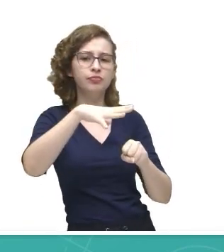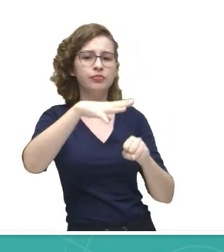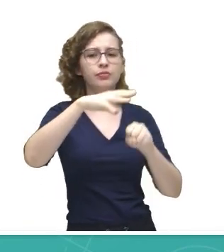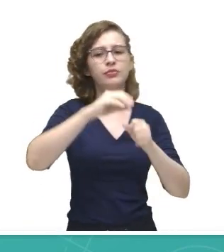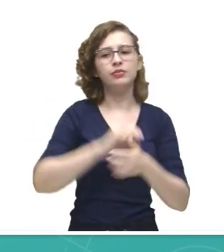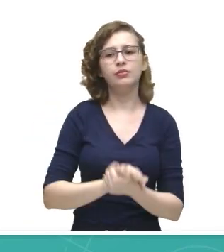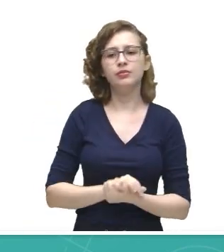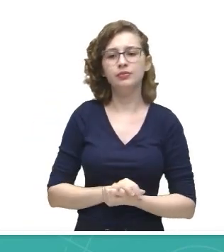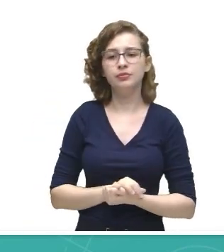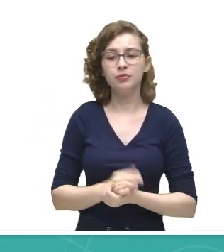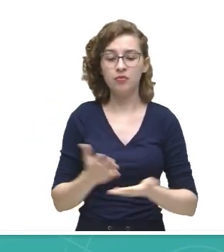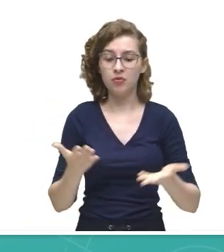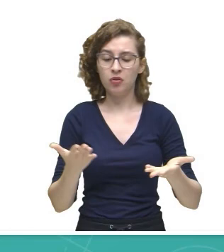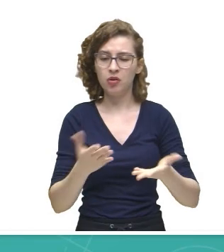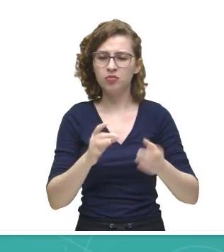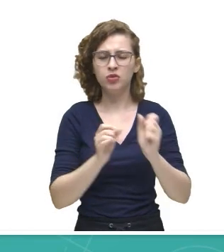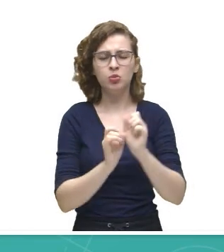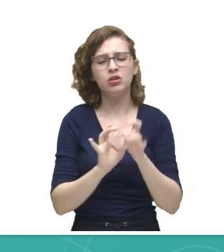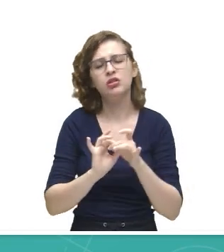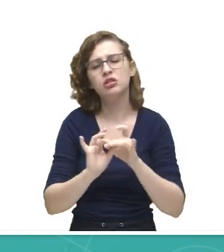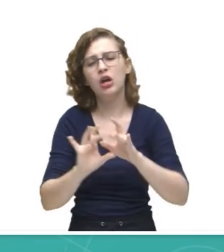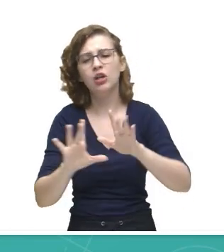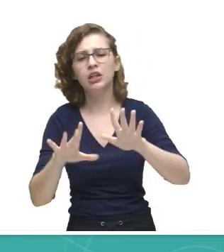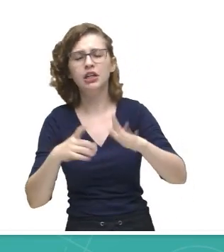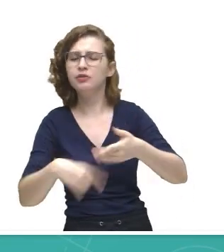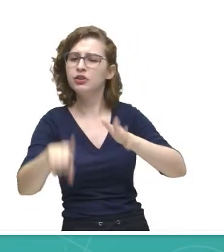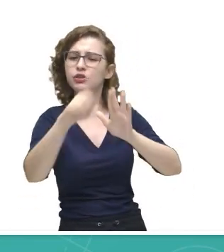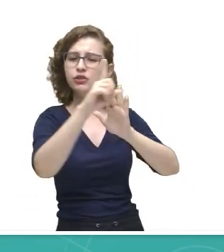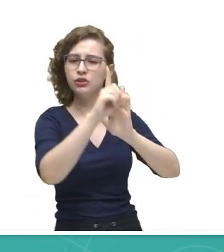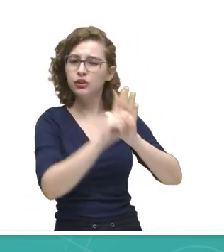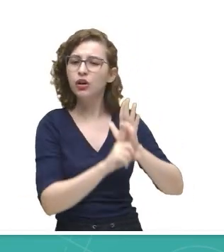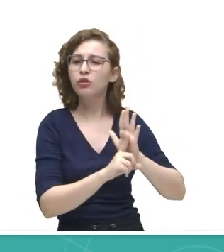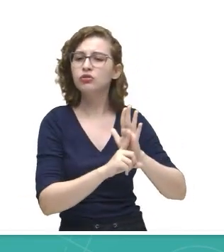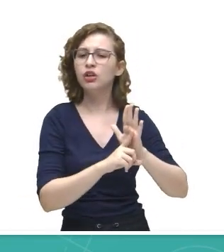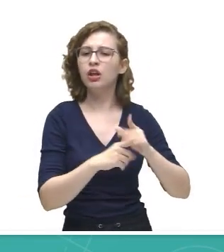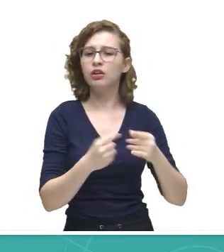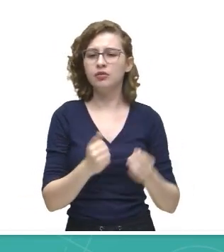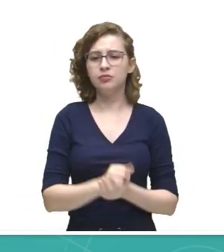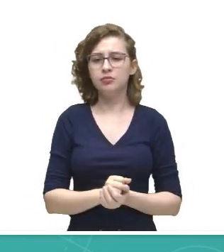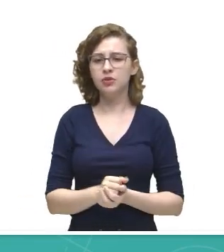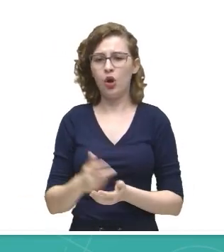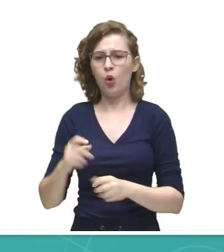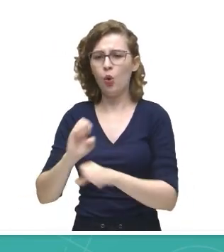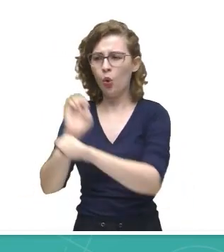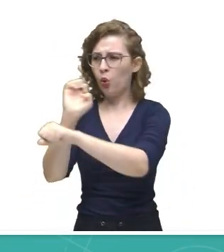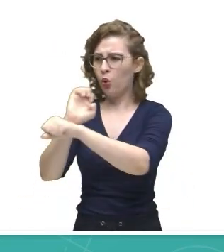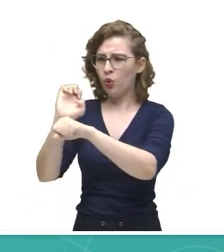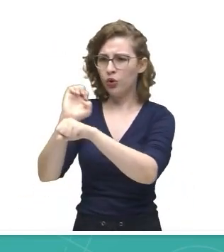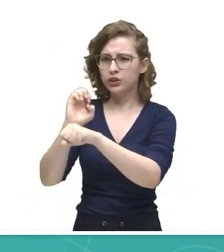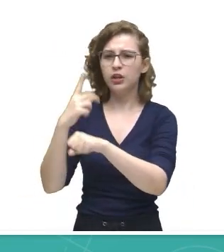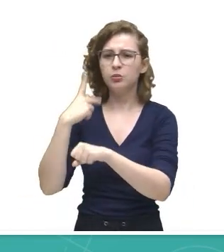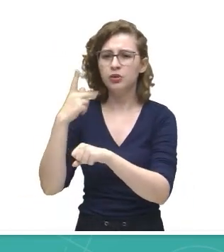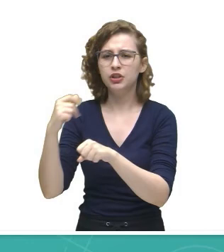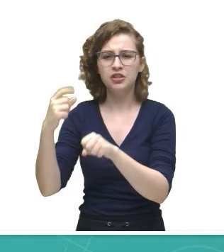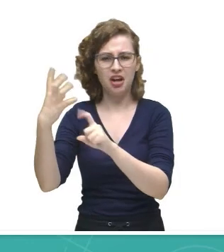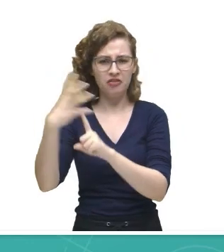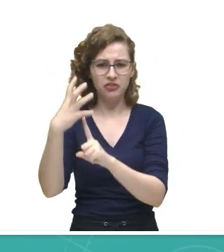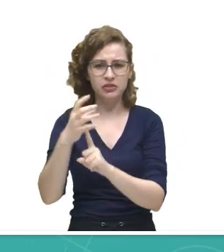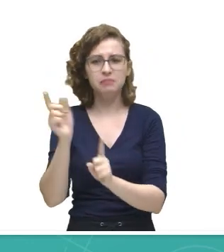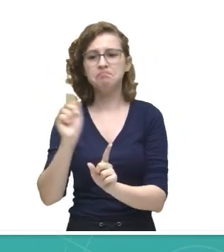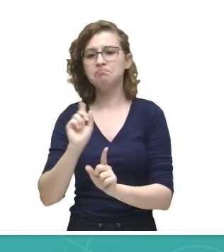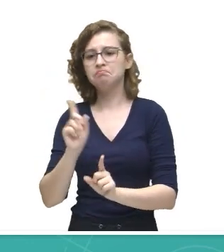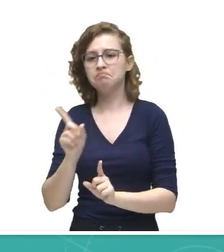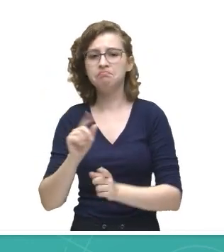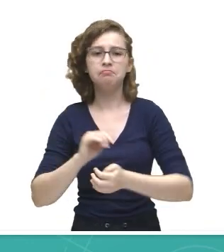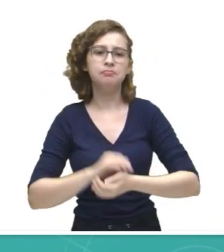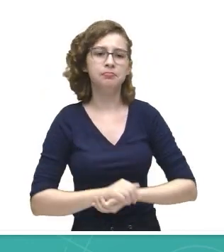liberdade, todos têm esses maiores direitos sem tanta interferência do Estado. Um outro ponto é também a